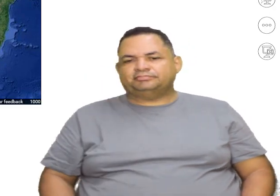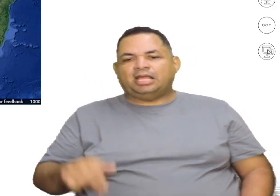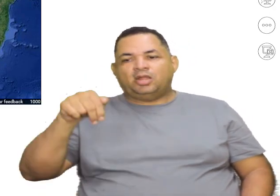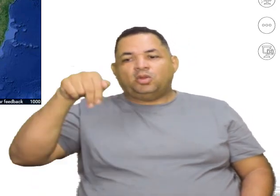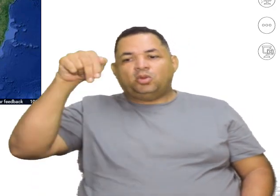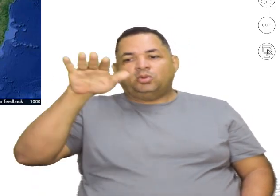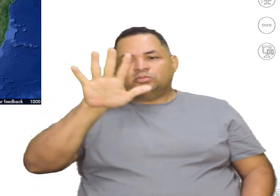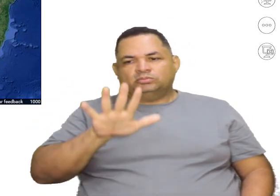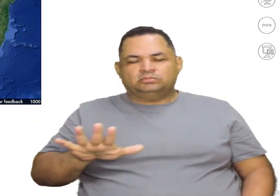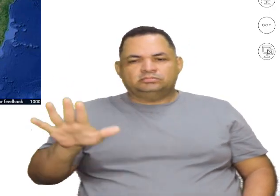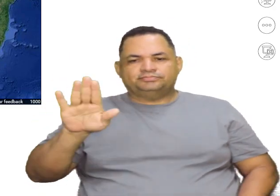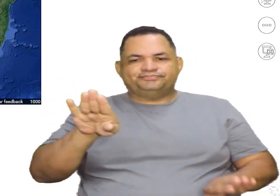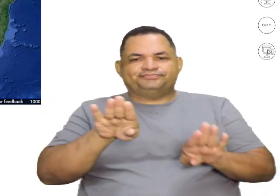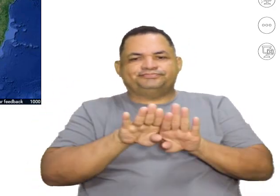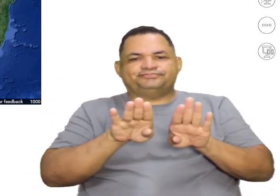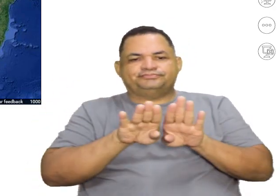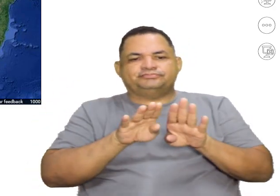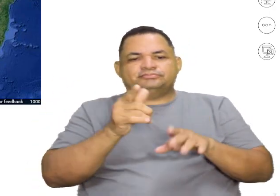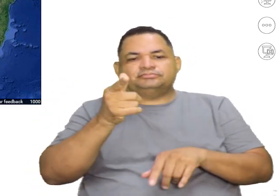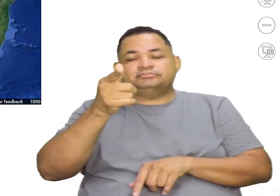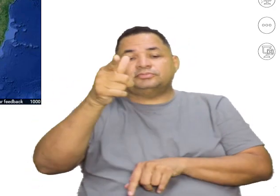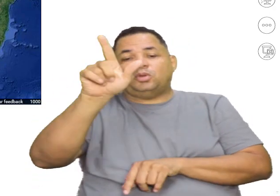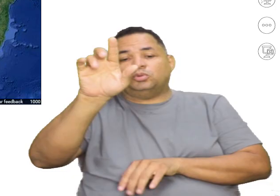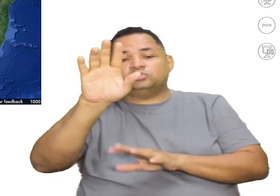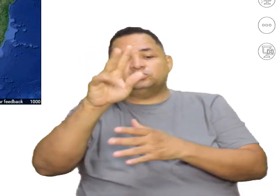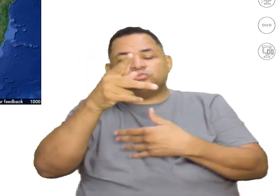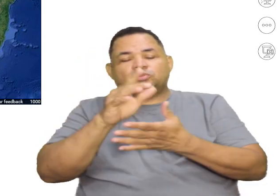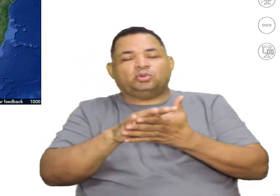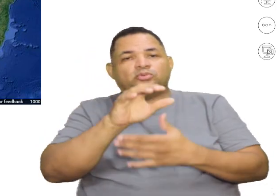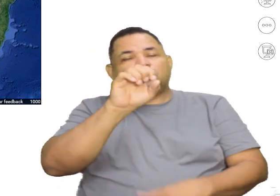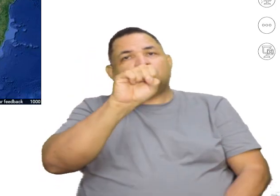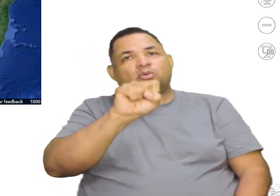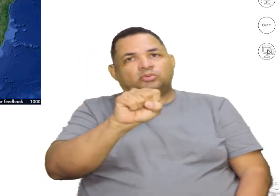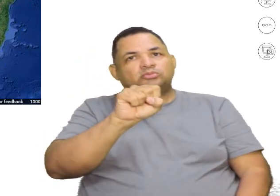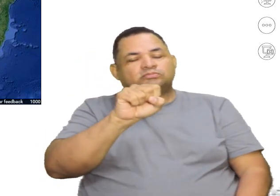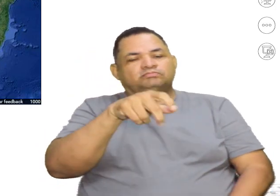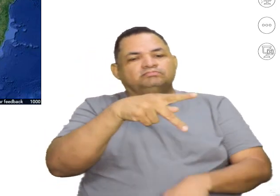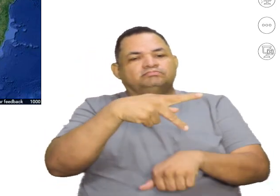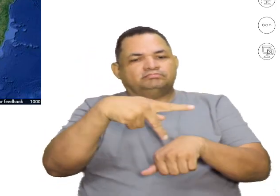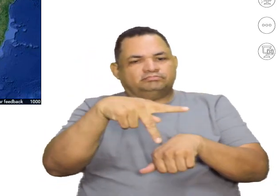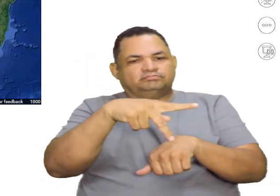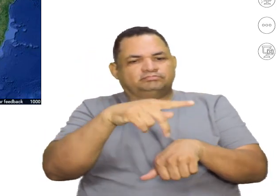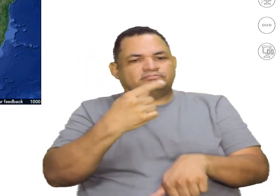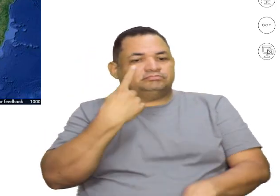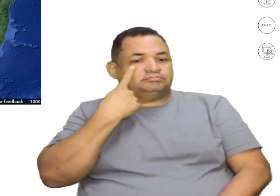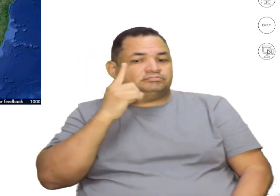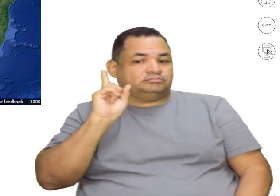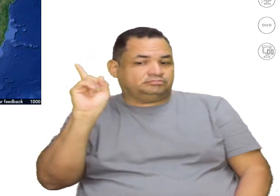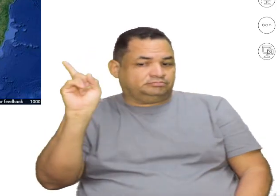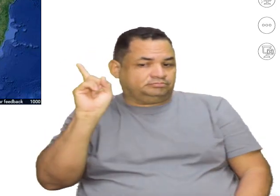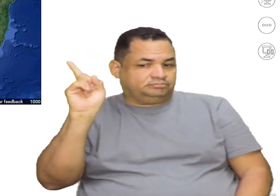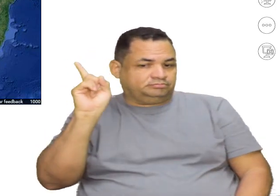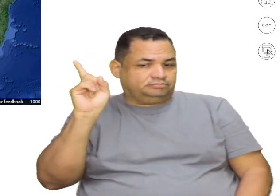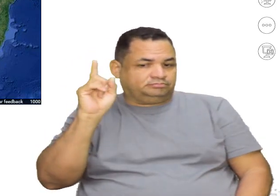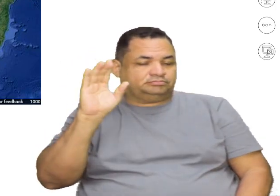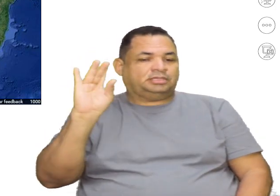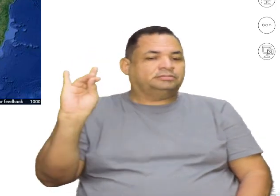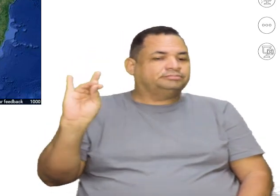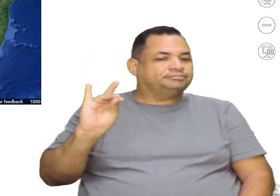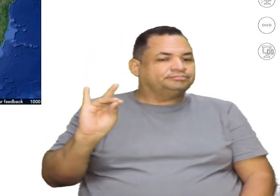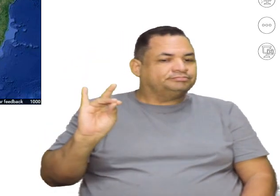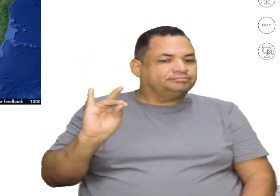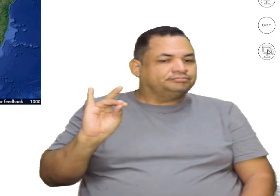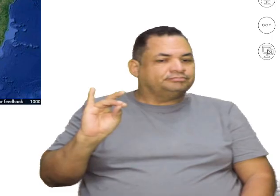parte. Mas ela também abrange, né, 8 países, né? A gente viu aqui, que é